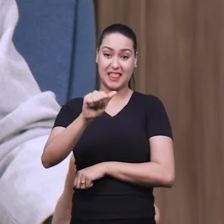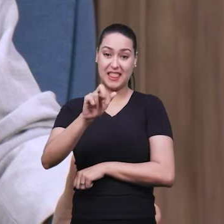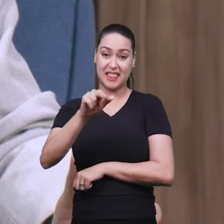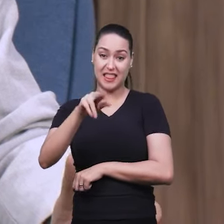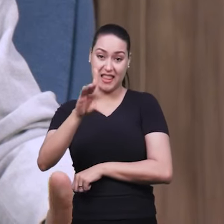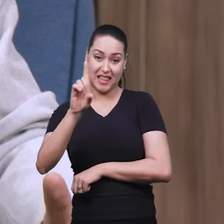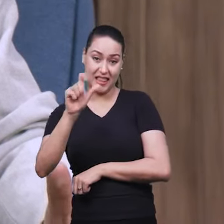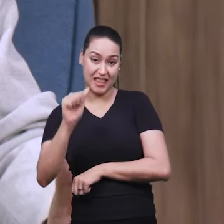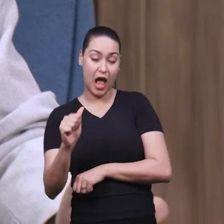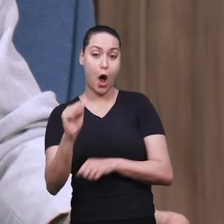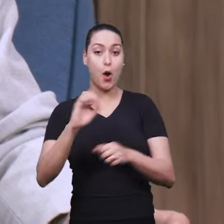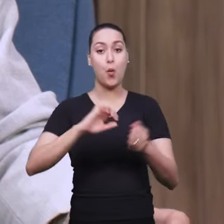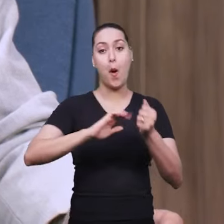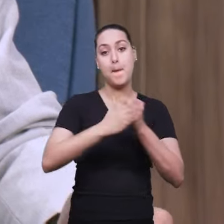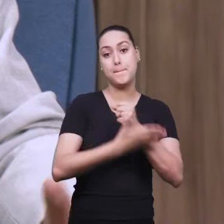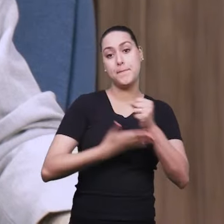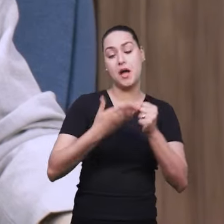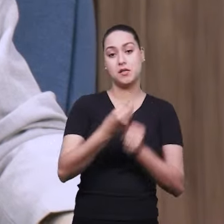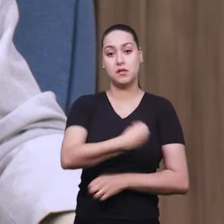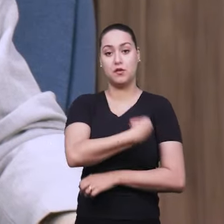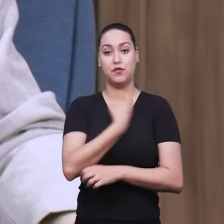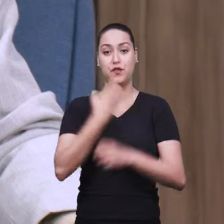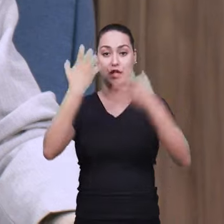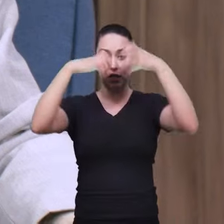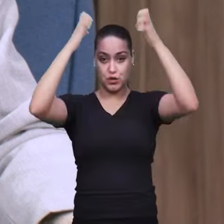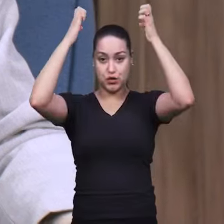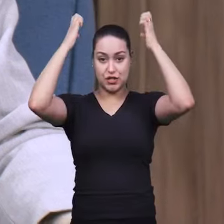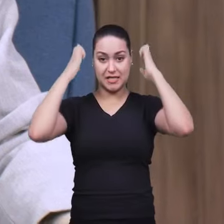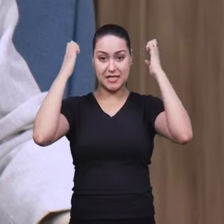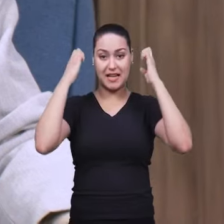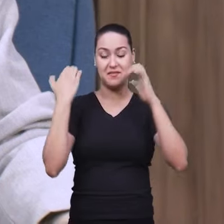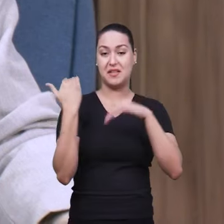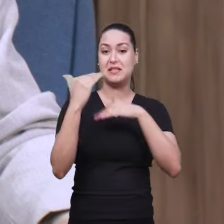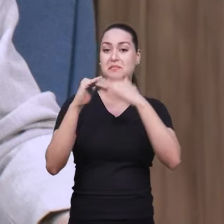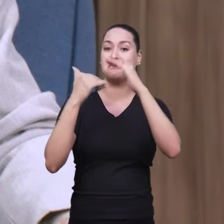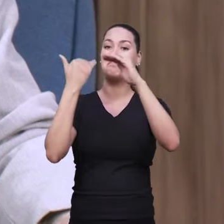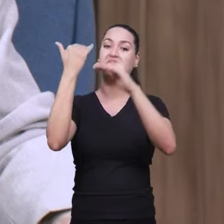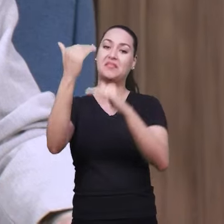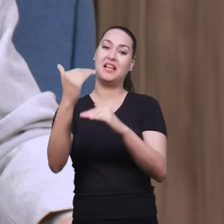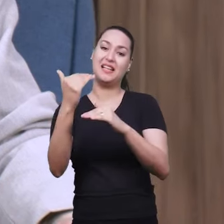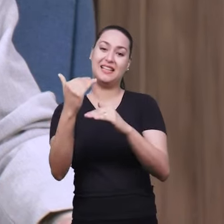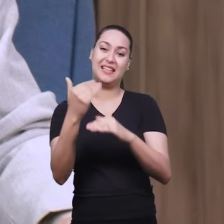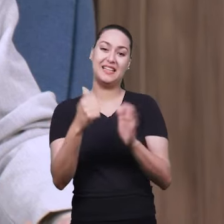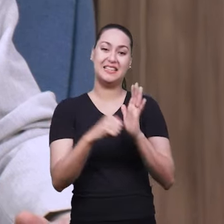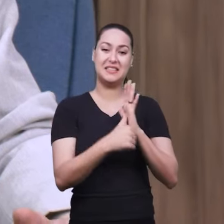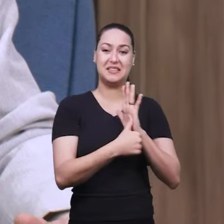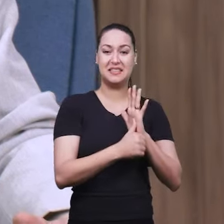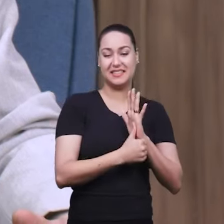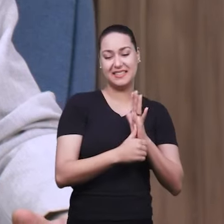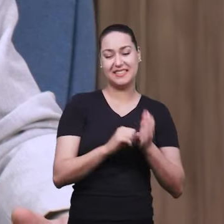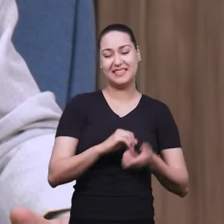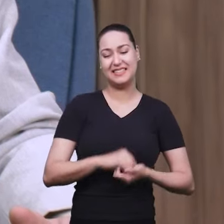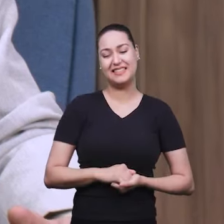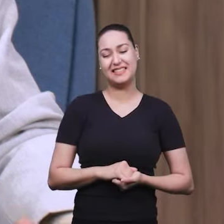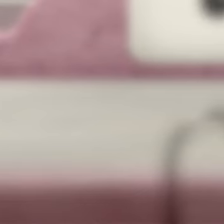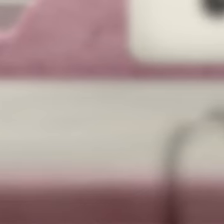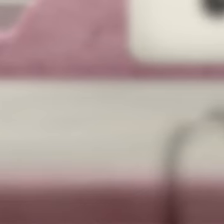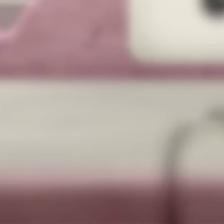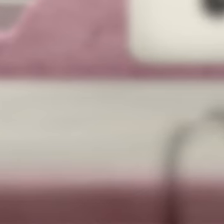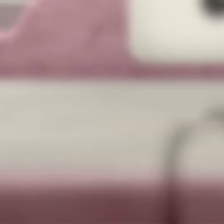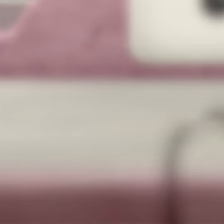como base a vida de Esther, vai falar sobre a construção dessa identidade na formação dos nossos